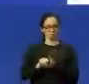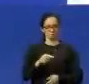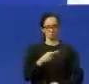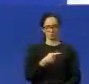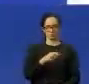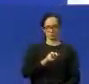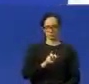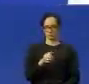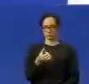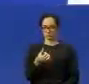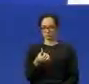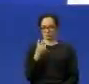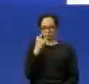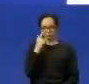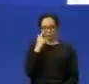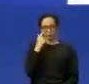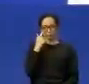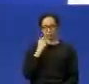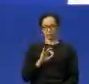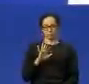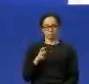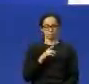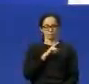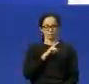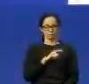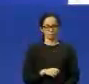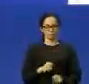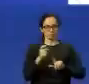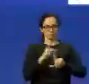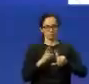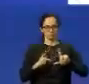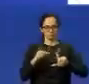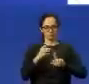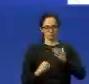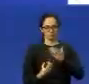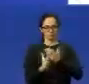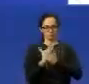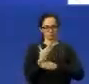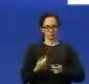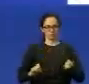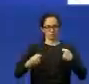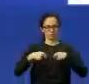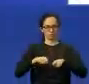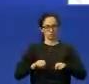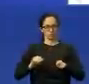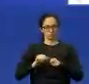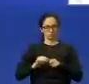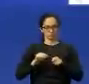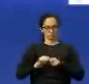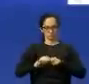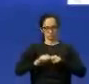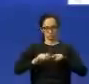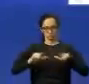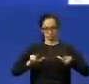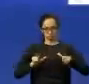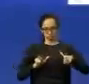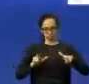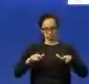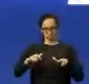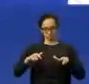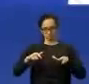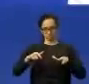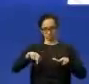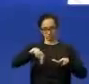número 156. Nós temos aquela que o desenhista projetista deverá desenhar uma tampa de panela de